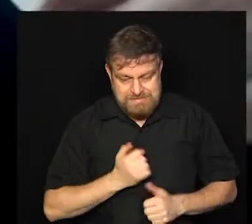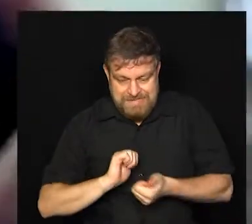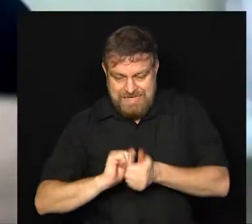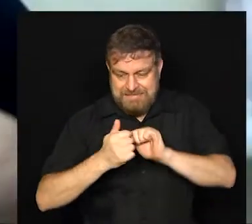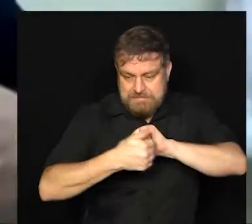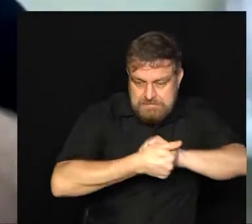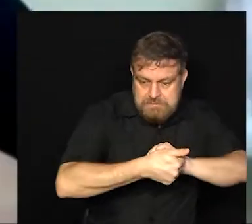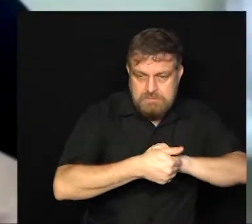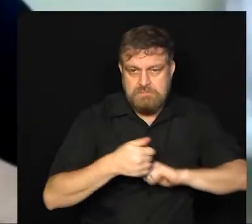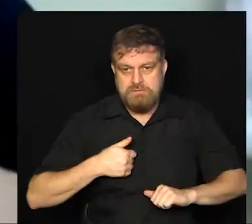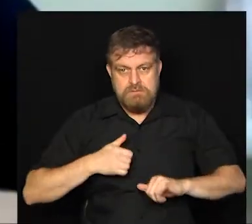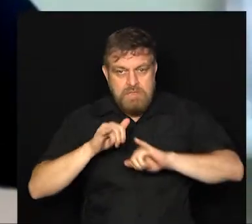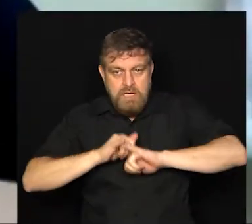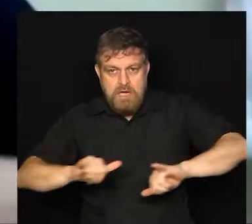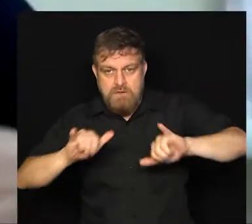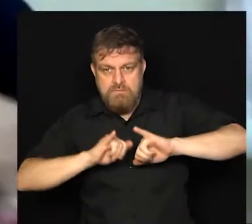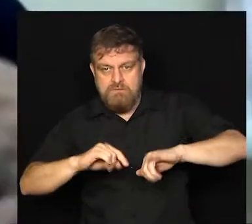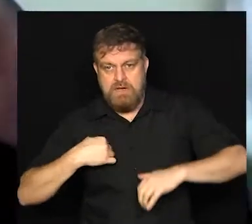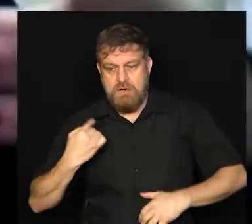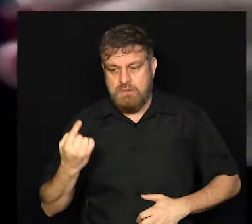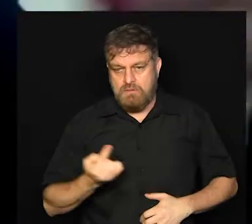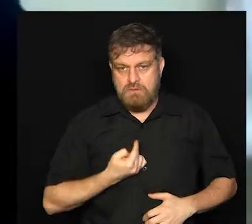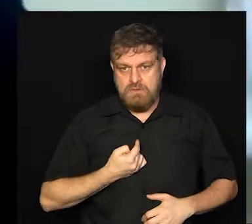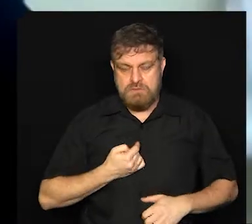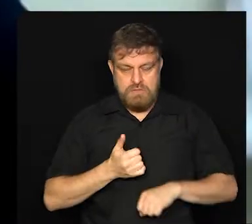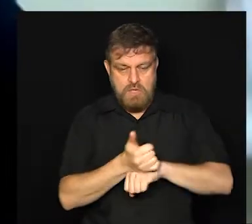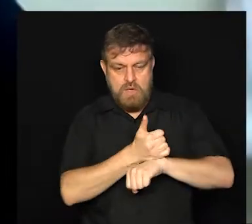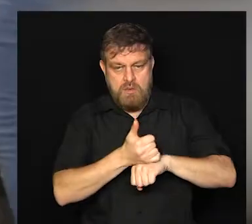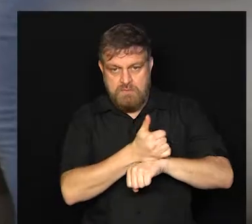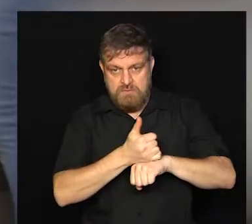readequamos. Eu costumo dizer assim, as educadoras que